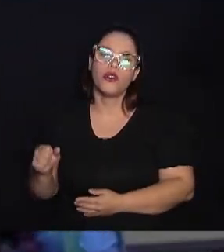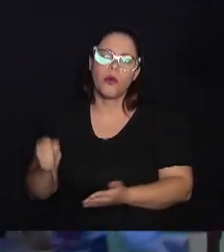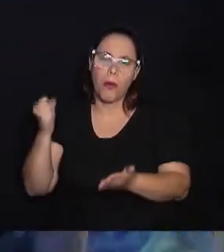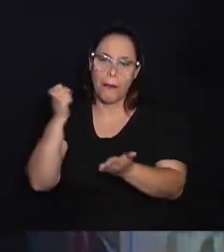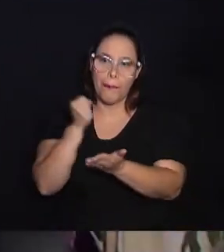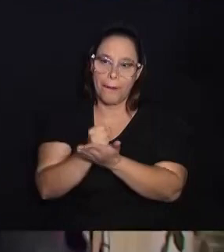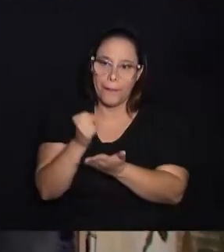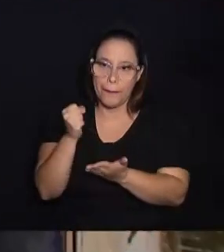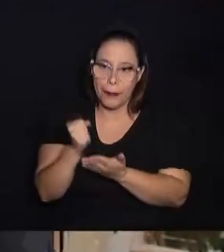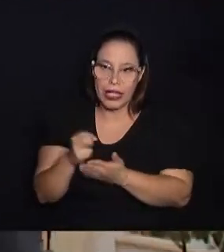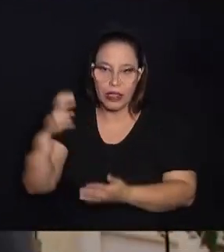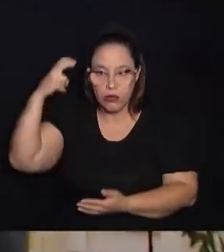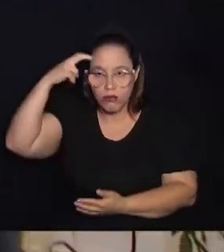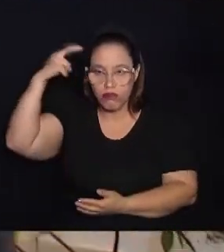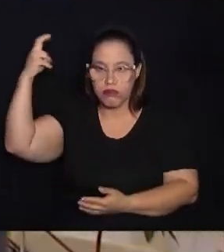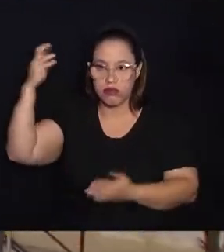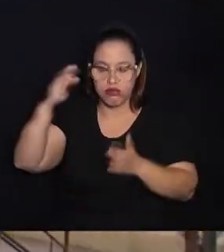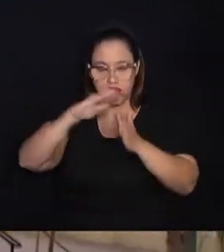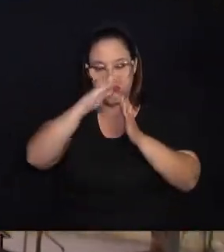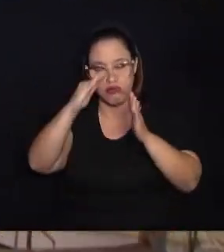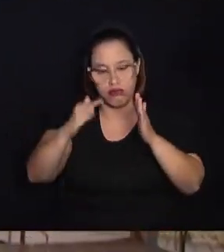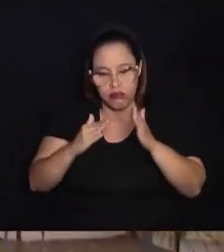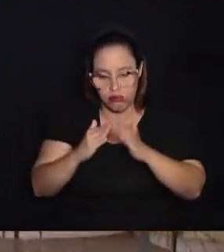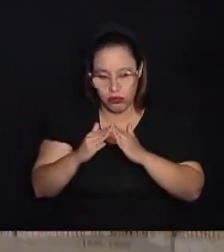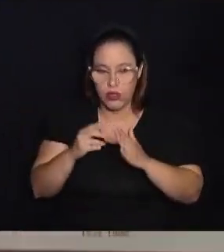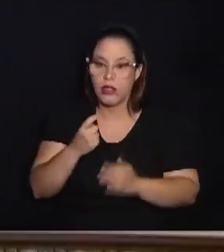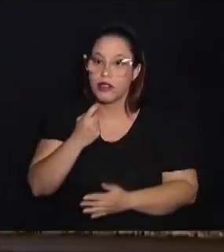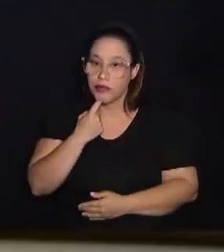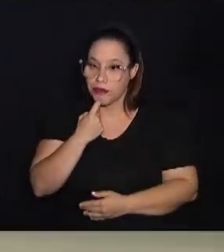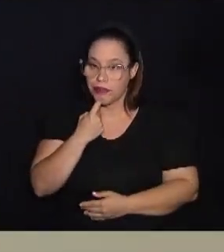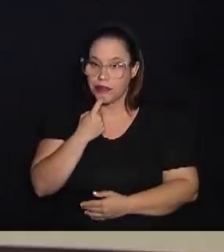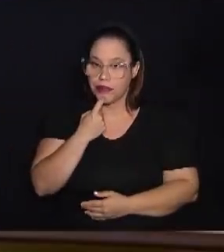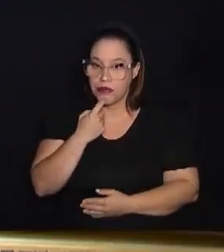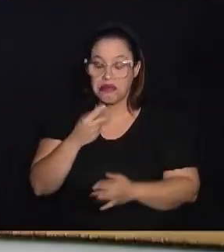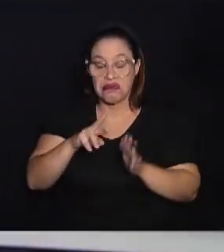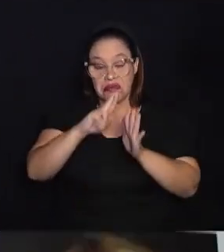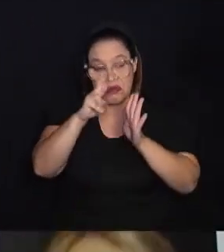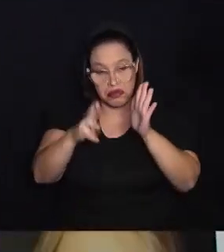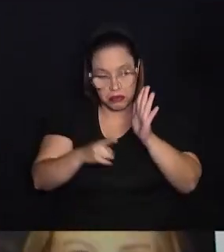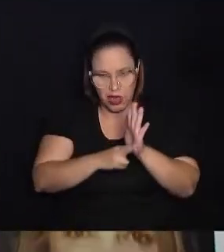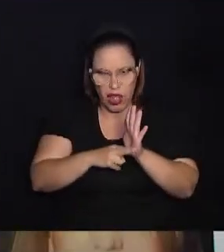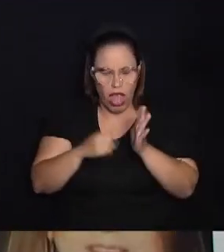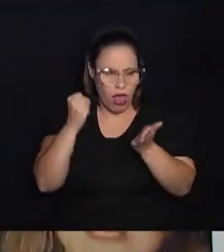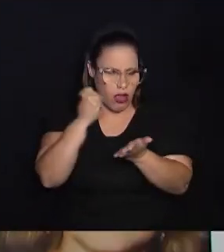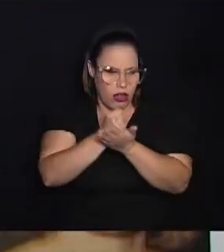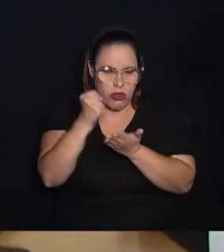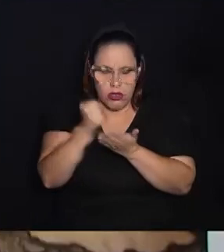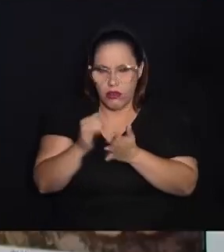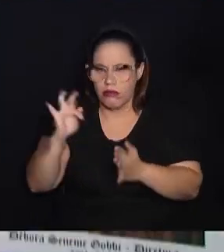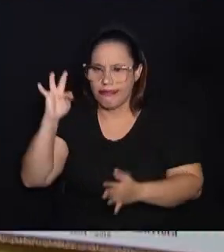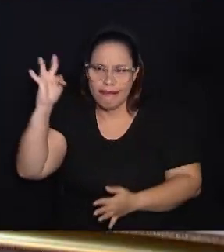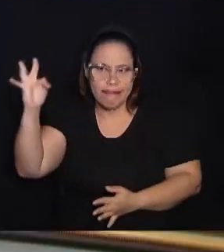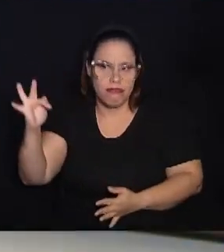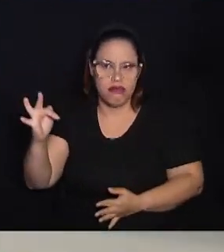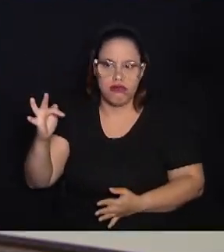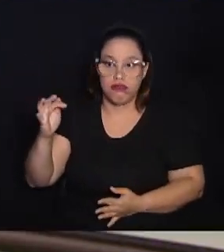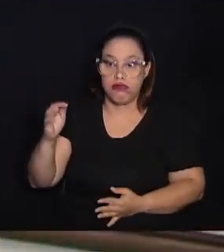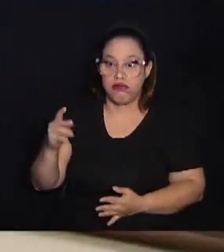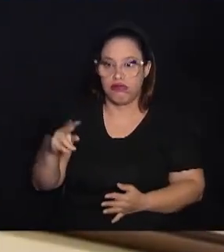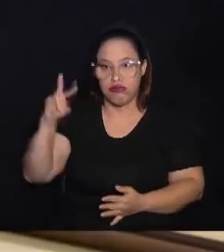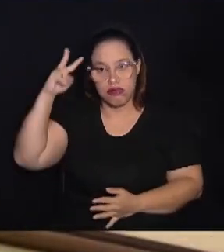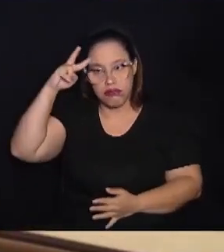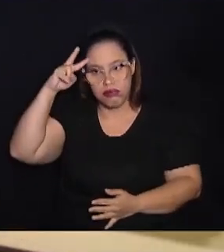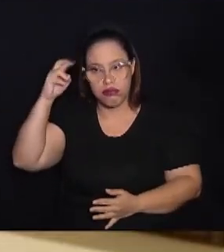patrimônio cultural e arquitetônico campineiro. Ela representa um marco na formação de figuras de